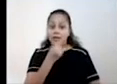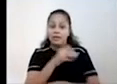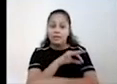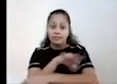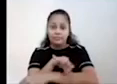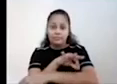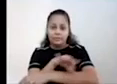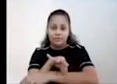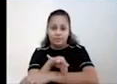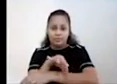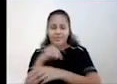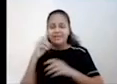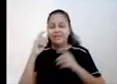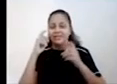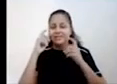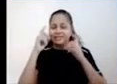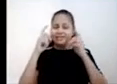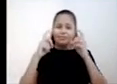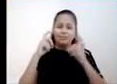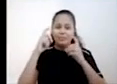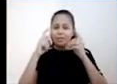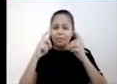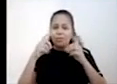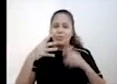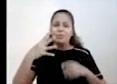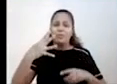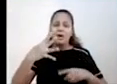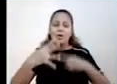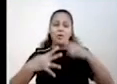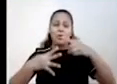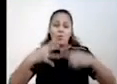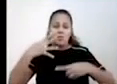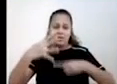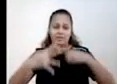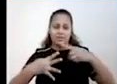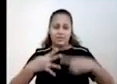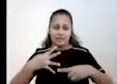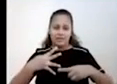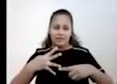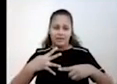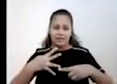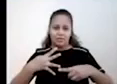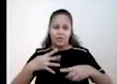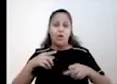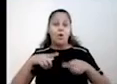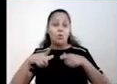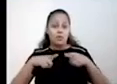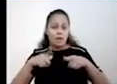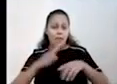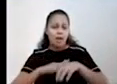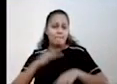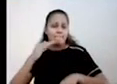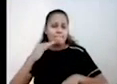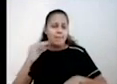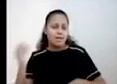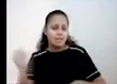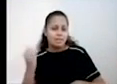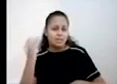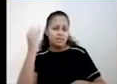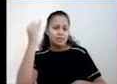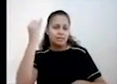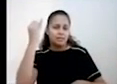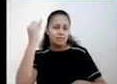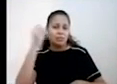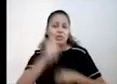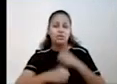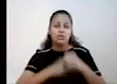Shigeru Ban também se preocupa com reciclagem. Um dos seus trabalhos mais importantes, o projeto do pavilhão japonês para a